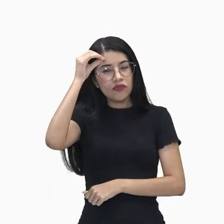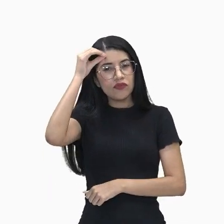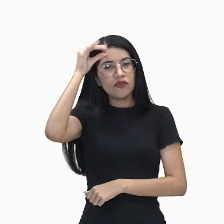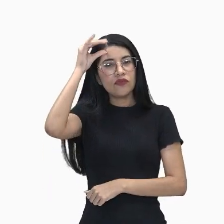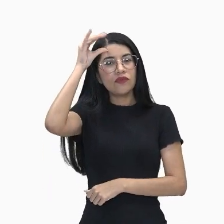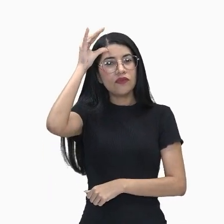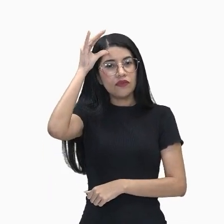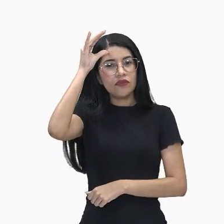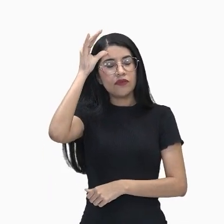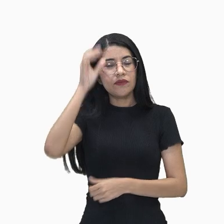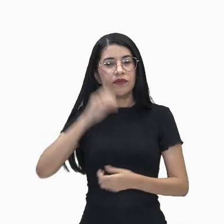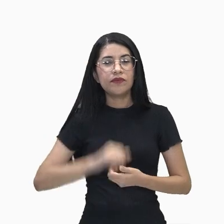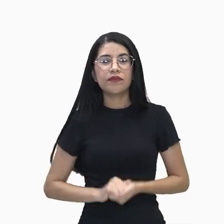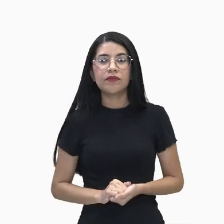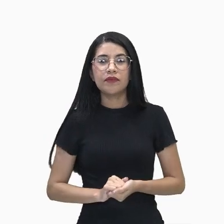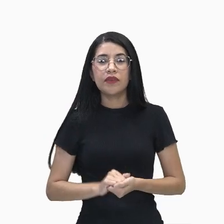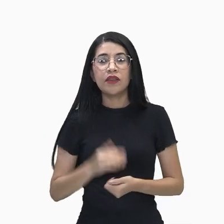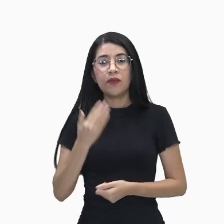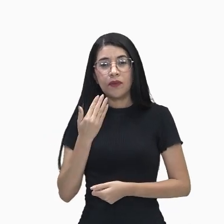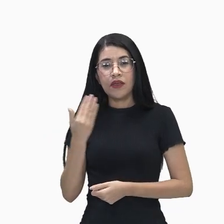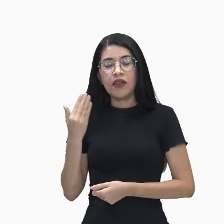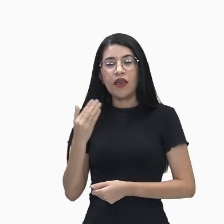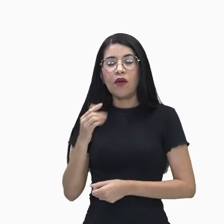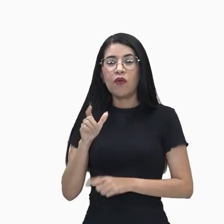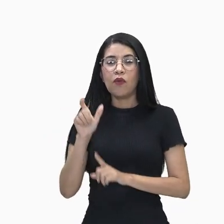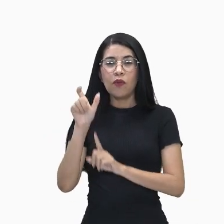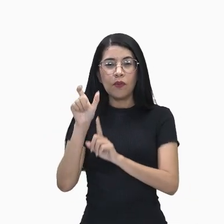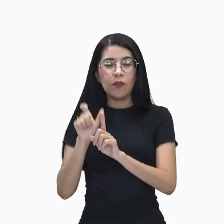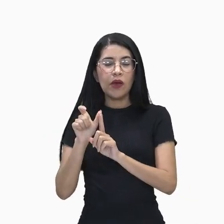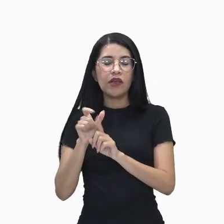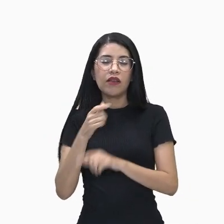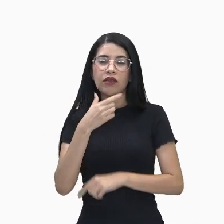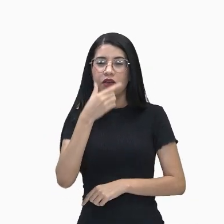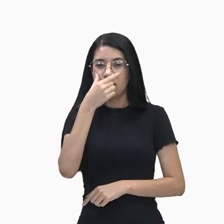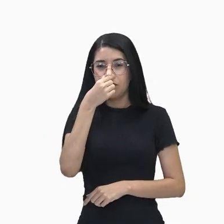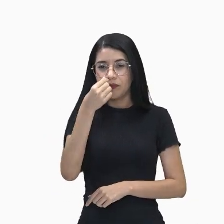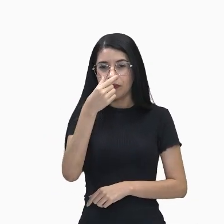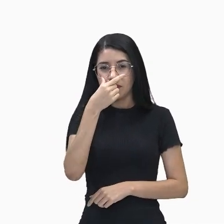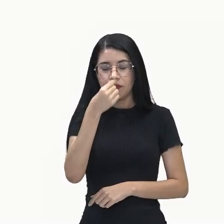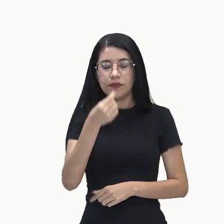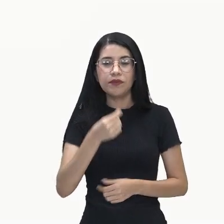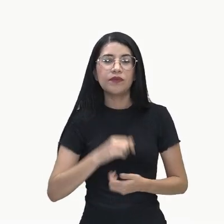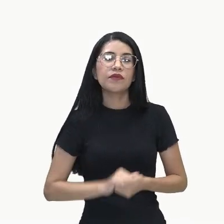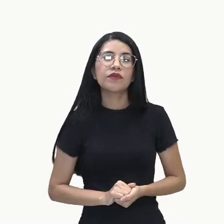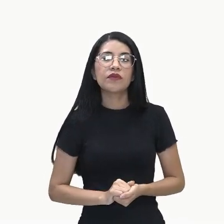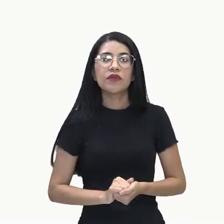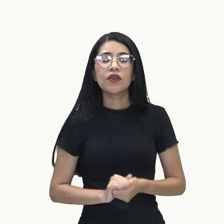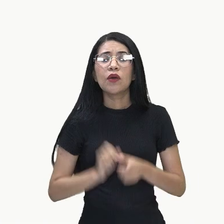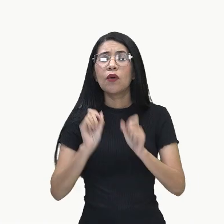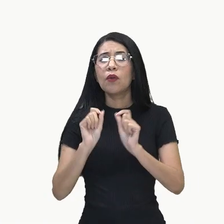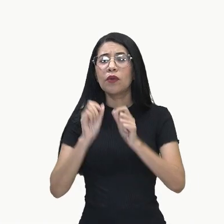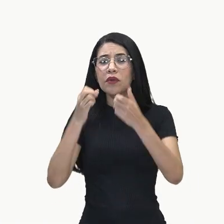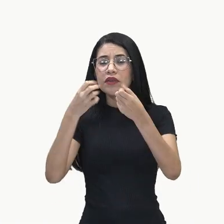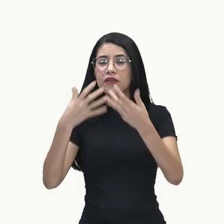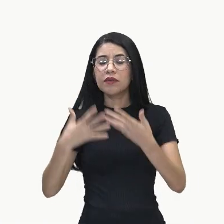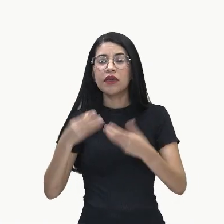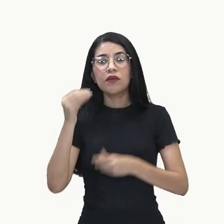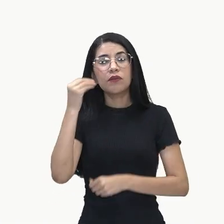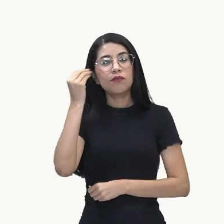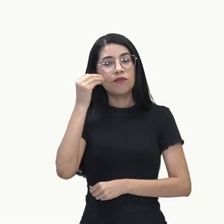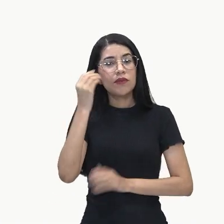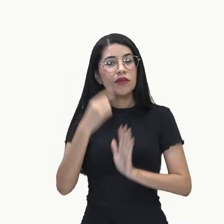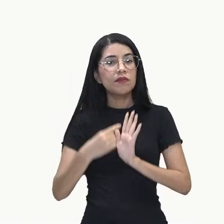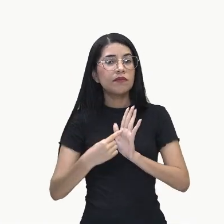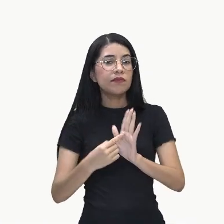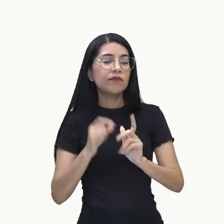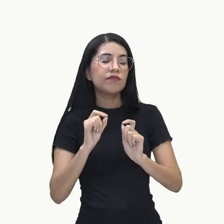o nosso John Locke, tá? E aí ele diz para nós o seguinte, o que John Locke diz? O empirismo aponta para